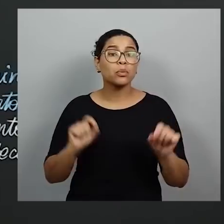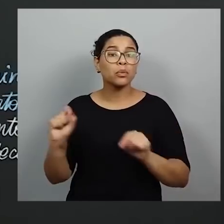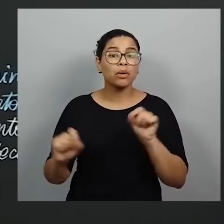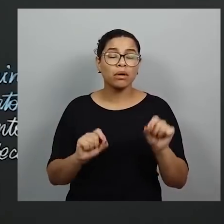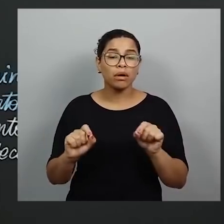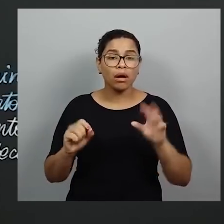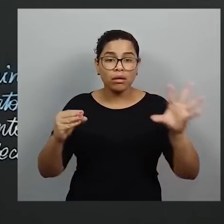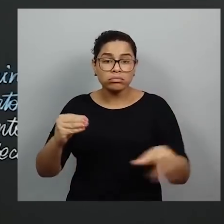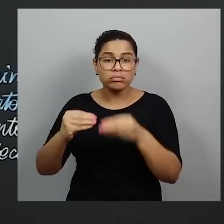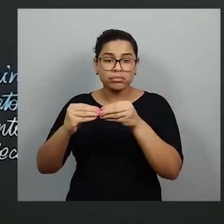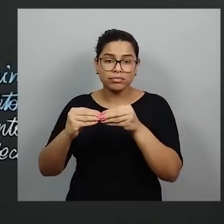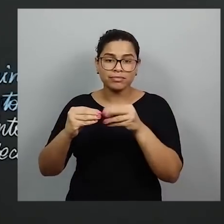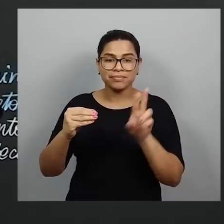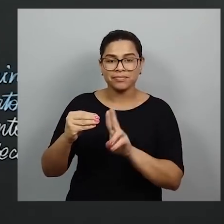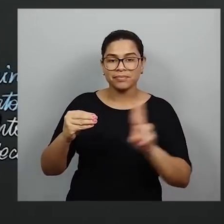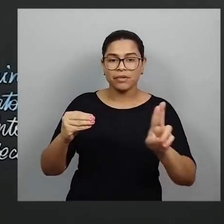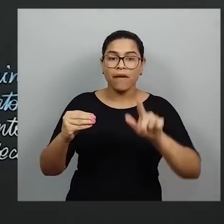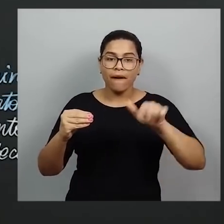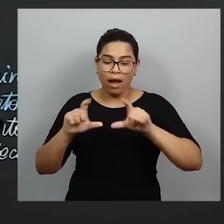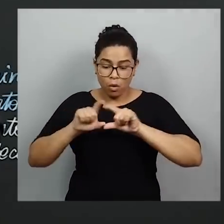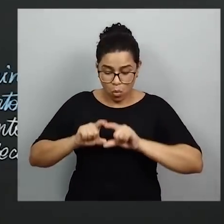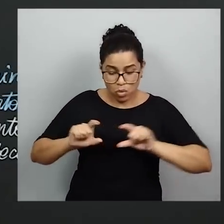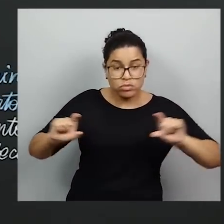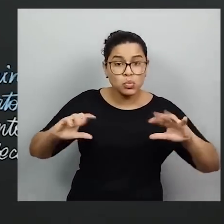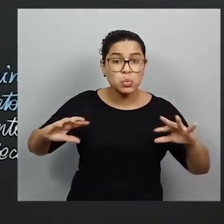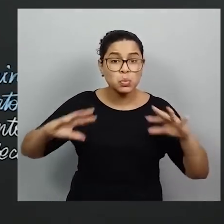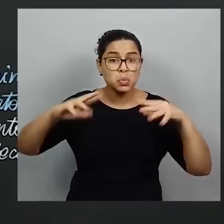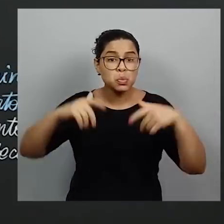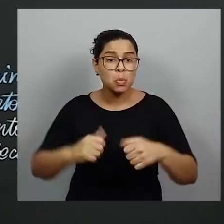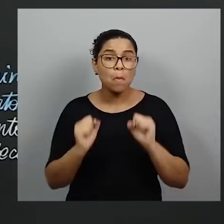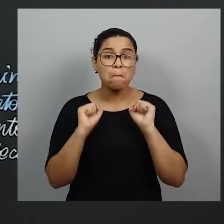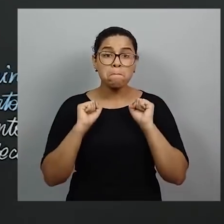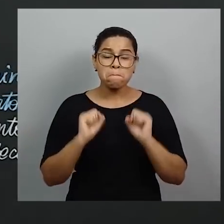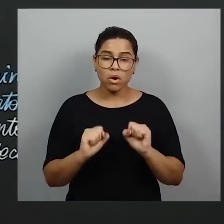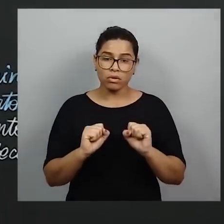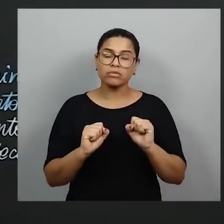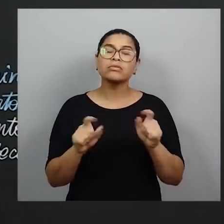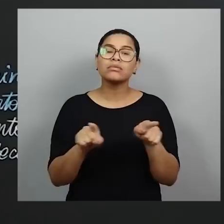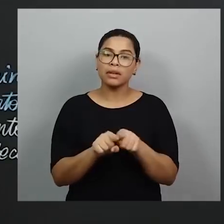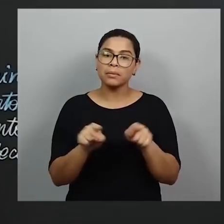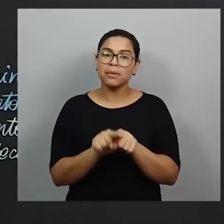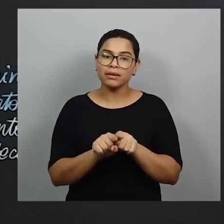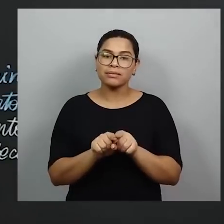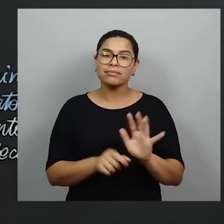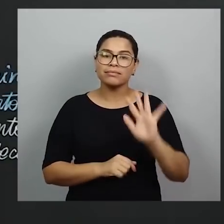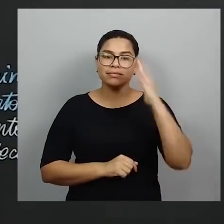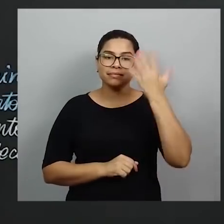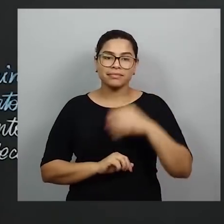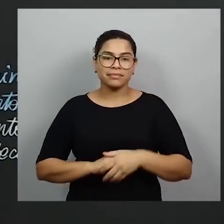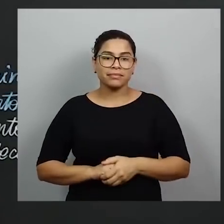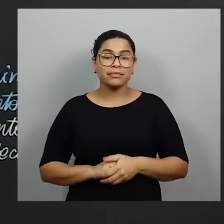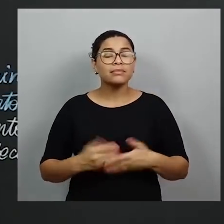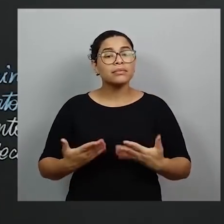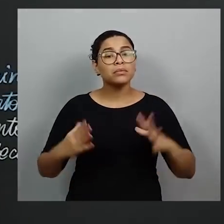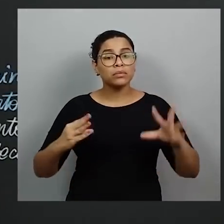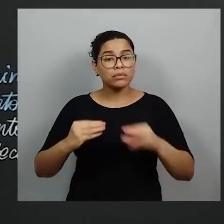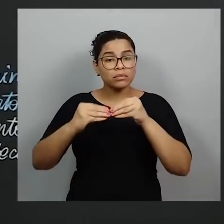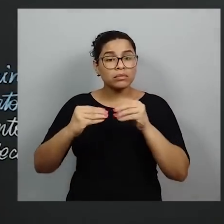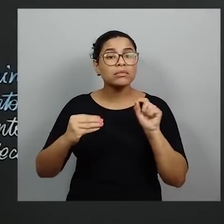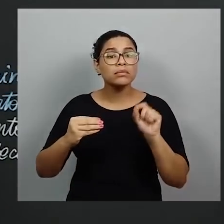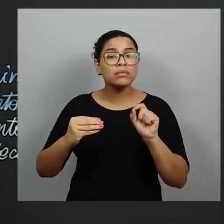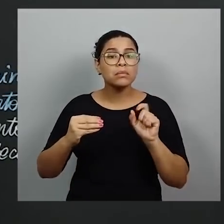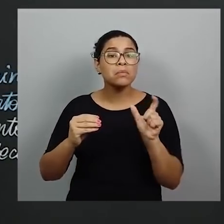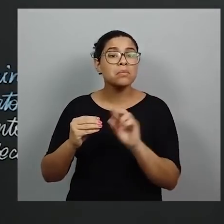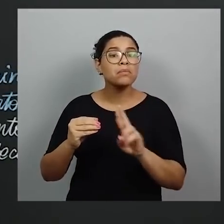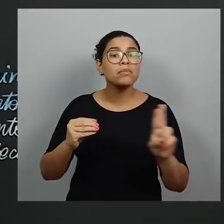de complemento nominal. Então, uma oração inteira pode ter esse valor. A gente diz, então, que o complemento